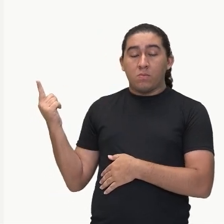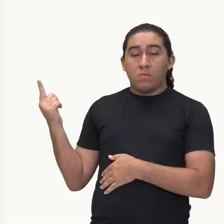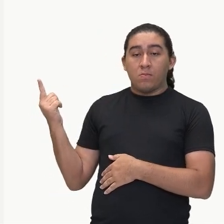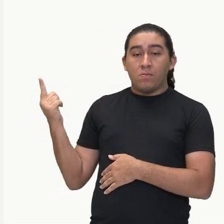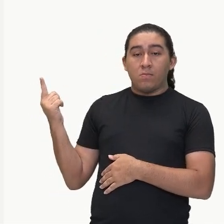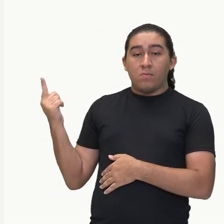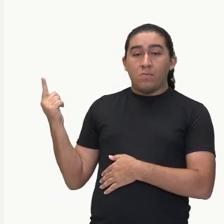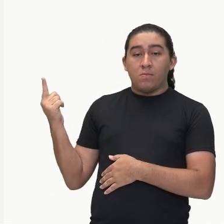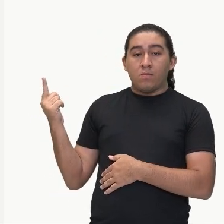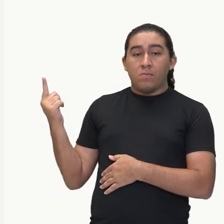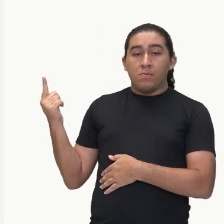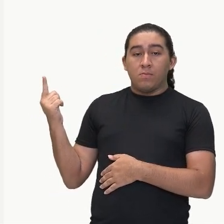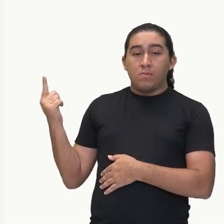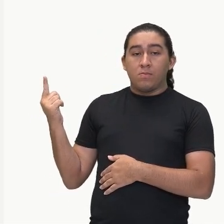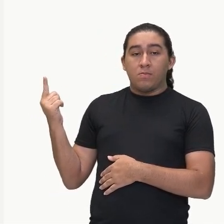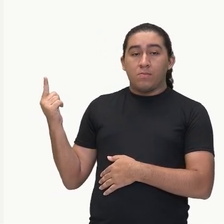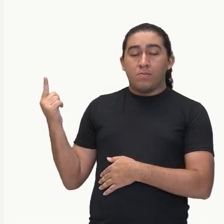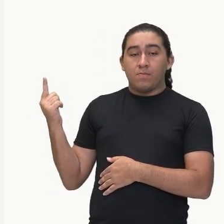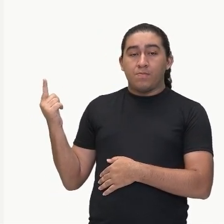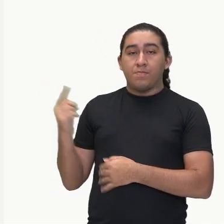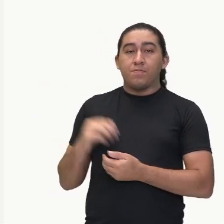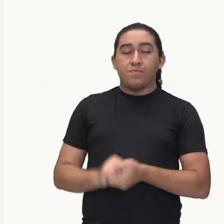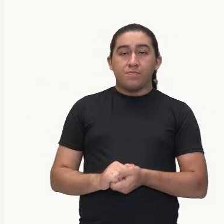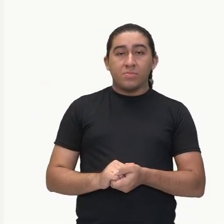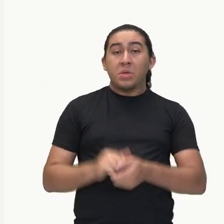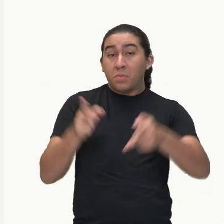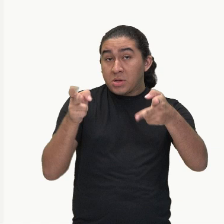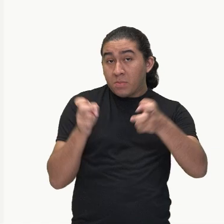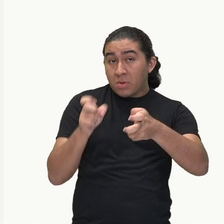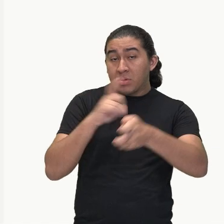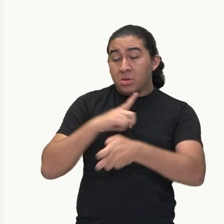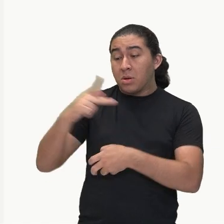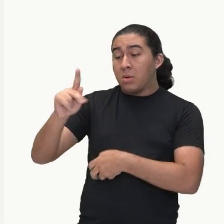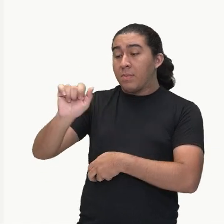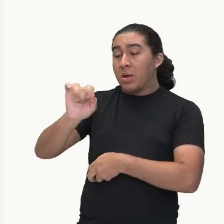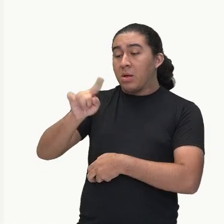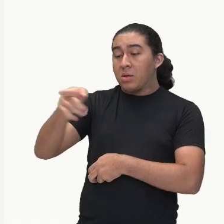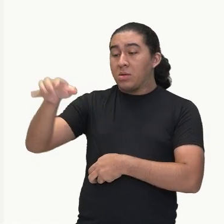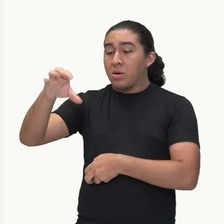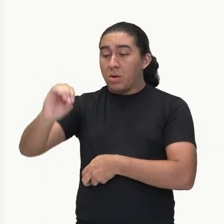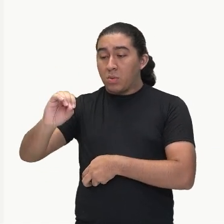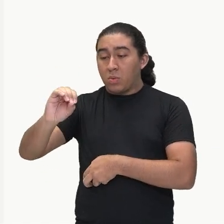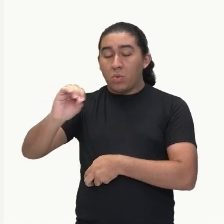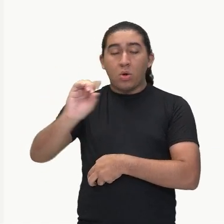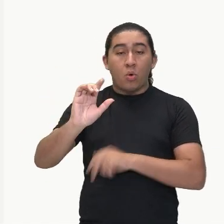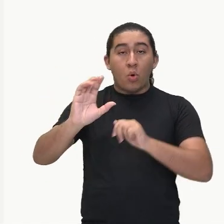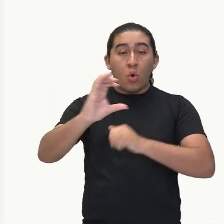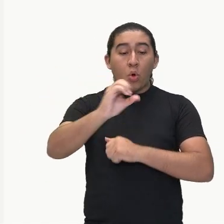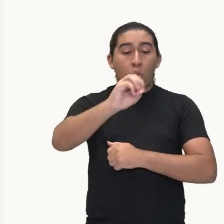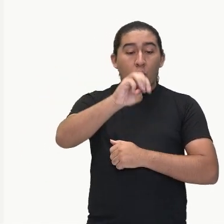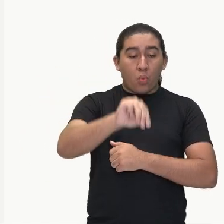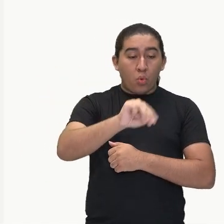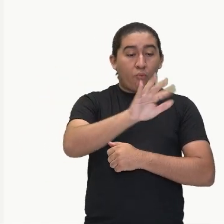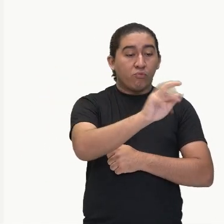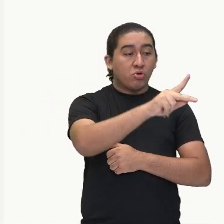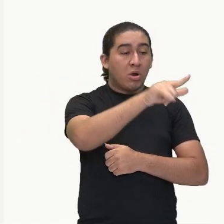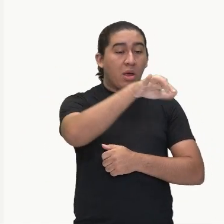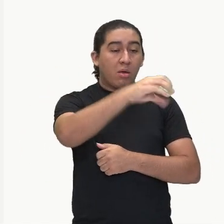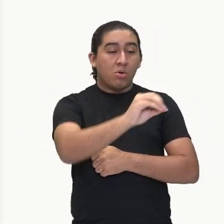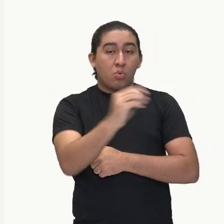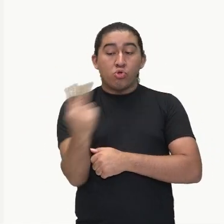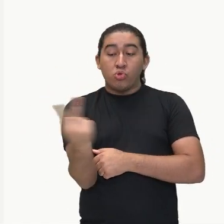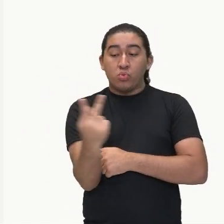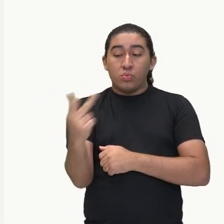funcionário, em companhia do funcionário, olha aí. Aqui, então, é um aposto, né? Então, eu estou